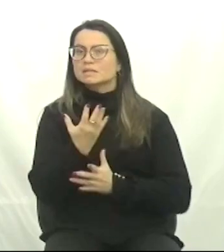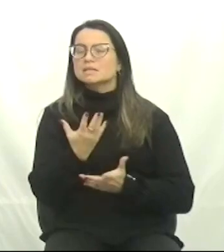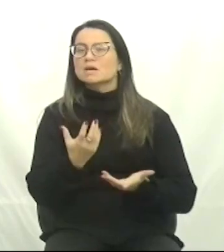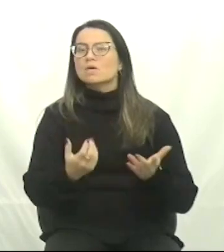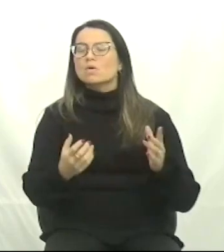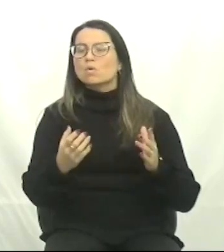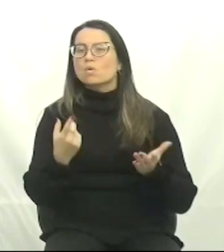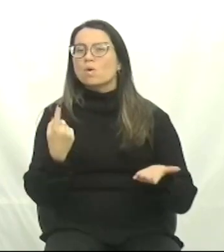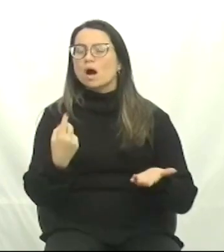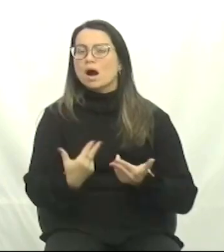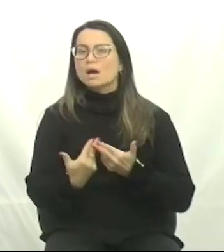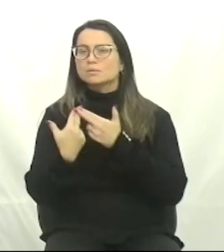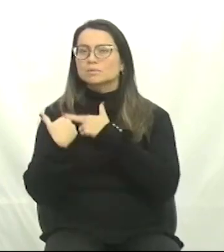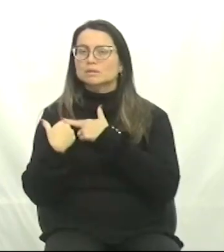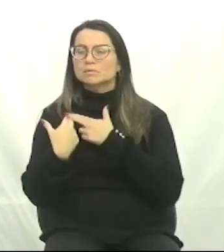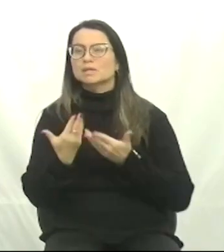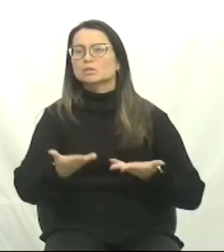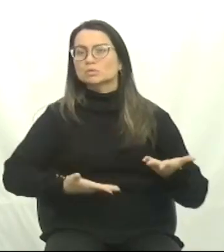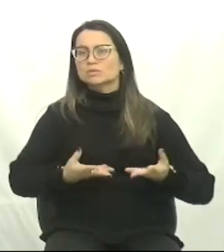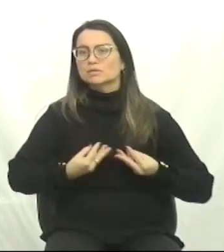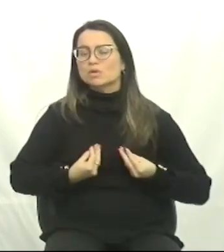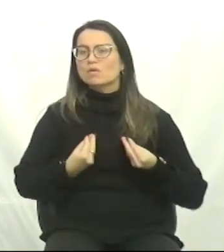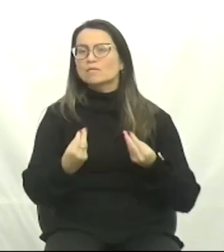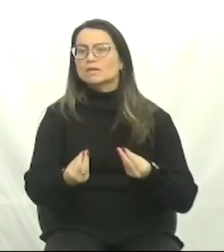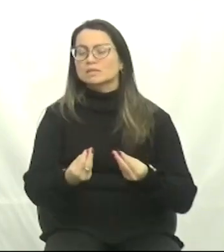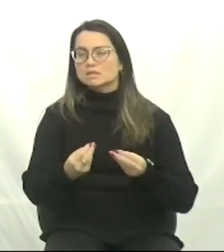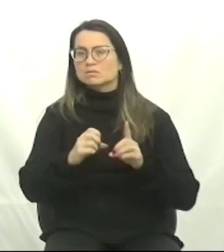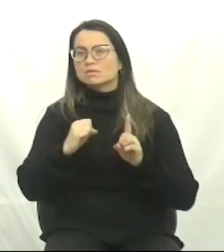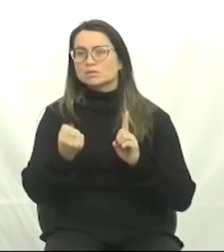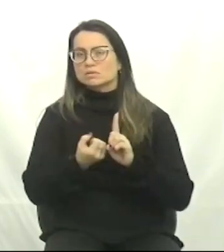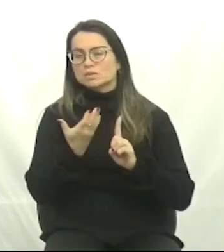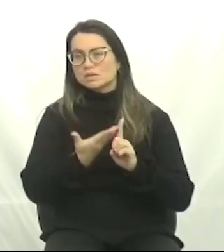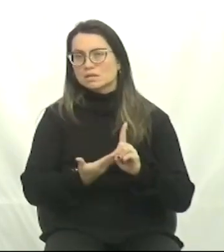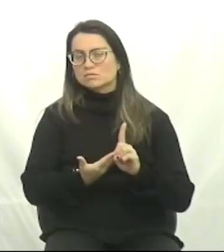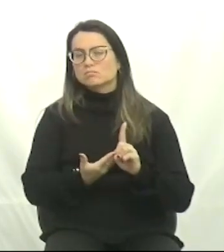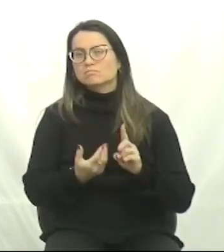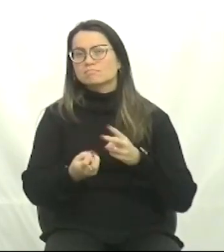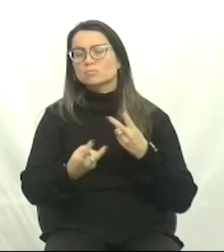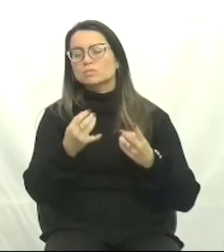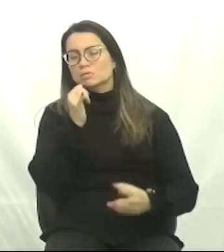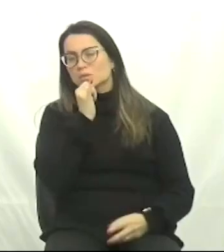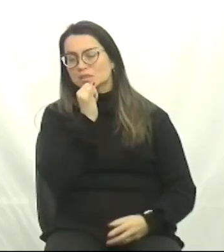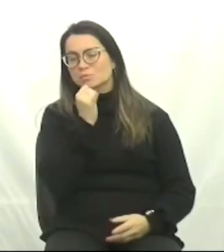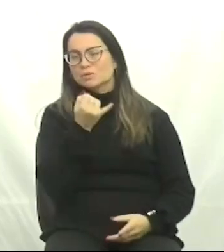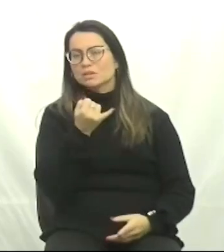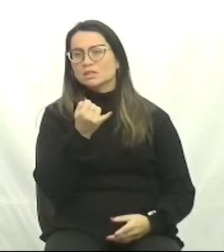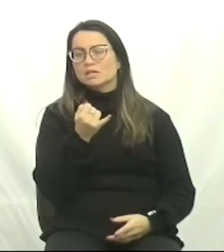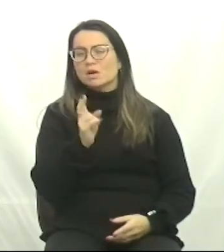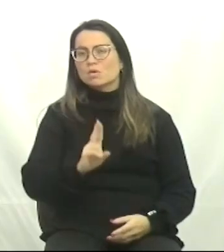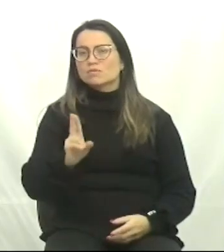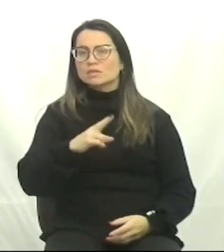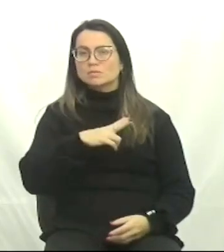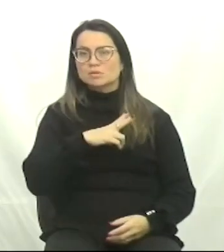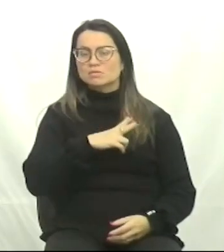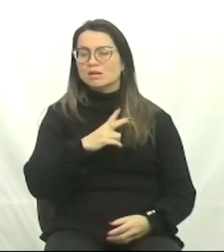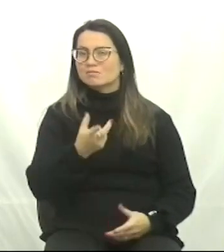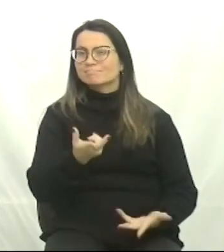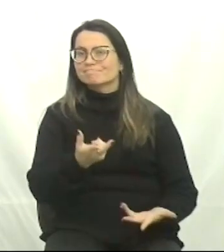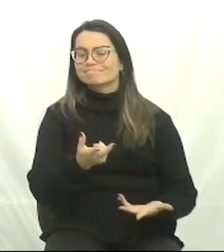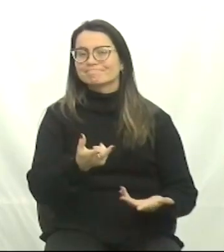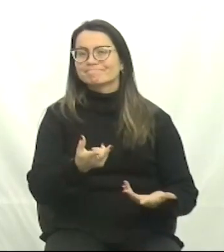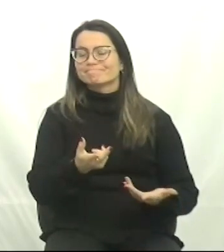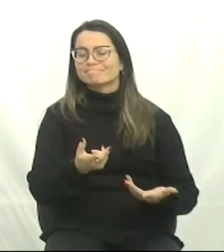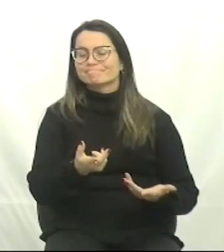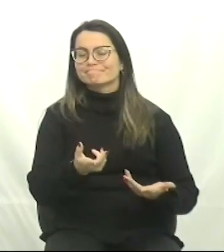com a prestação de serviços à comunidade, algo que uma universidade privada, por mais que ofereça um bom ensino para os seus alunos, não é destinada a